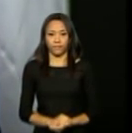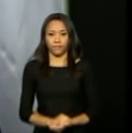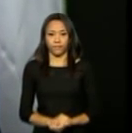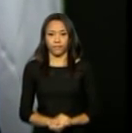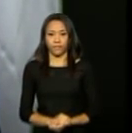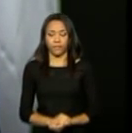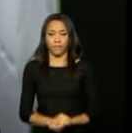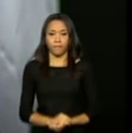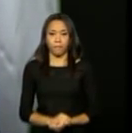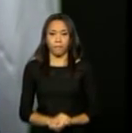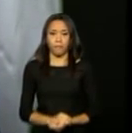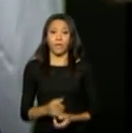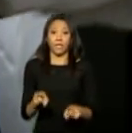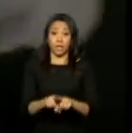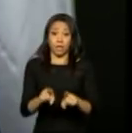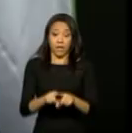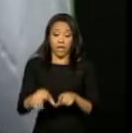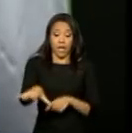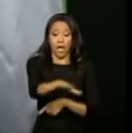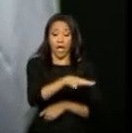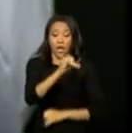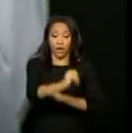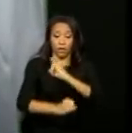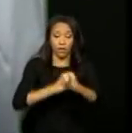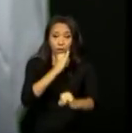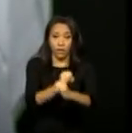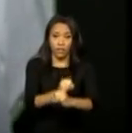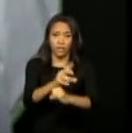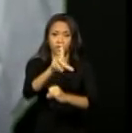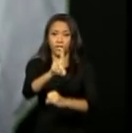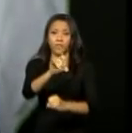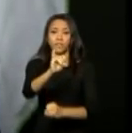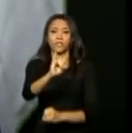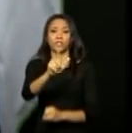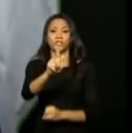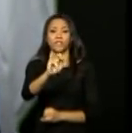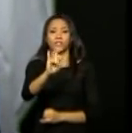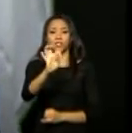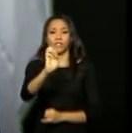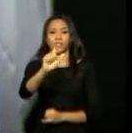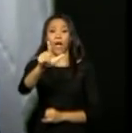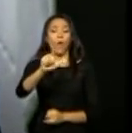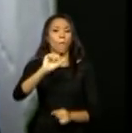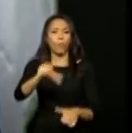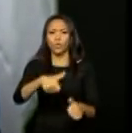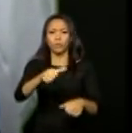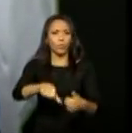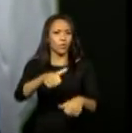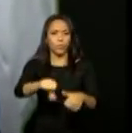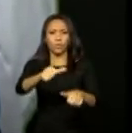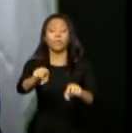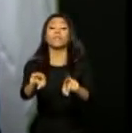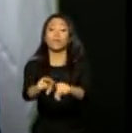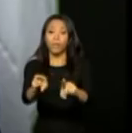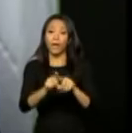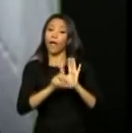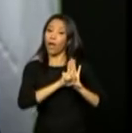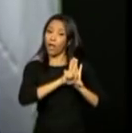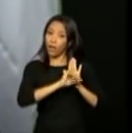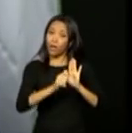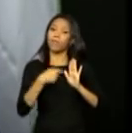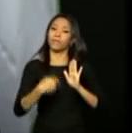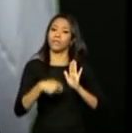O ambiente digital se desenvolve e se transforma rapidamente, e nossas leis devem acompanhar as